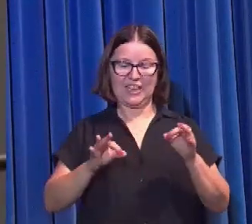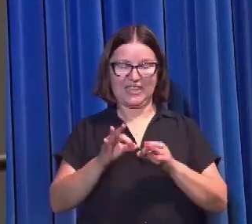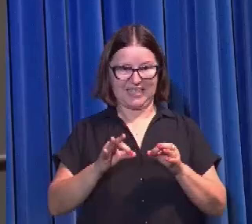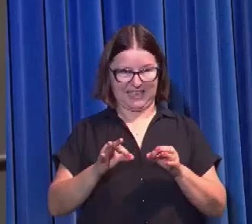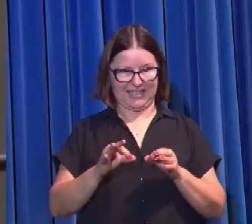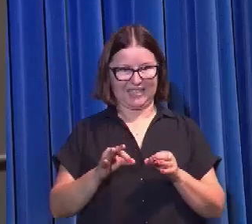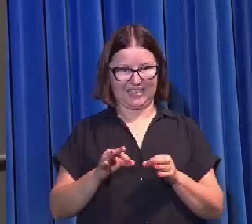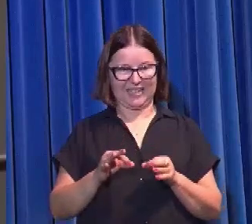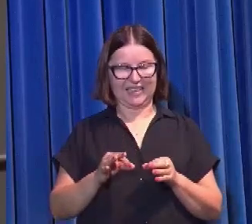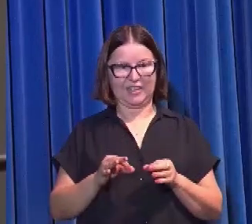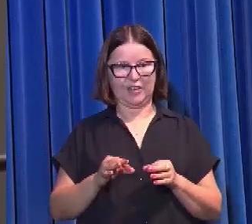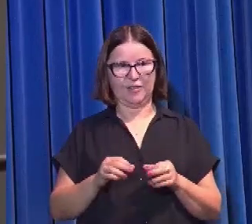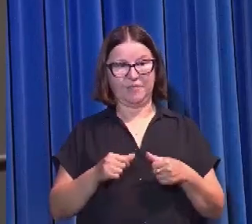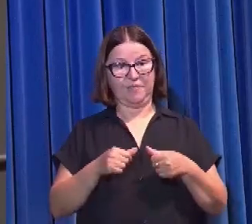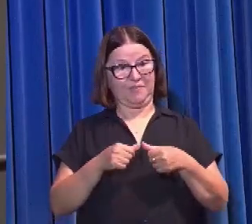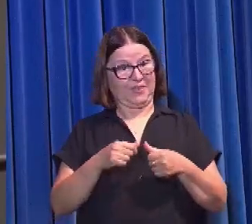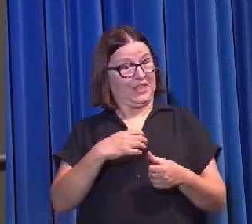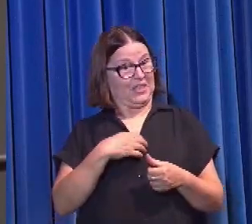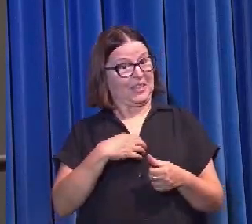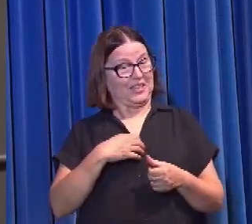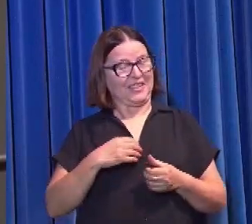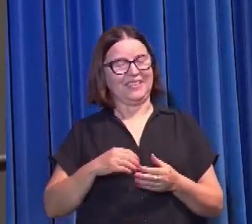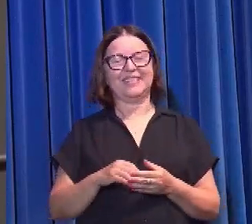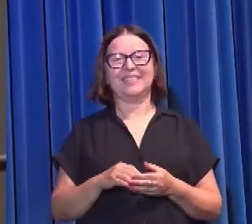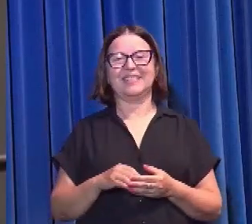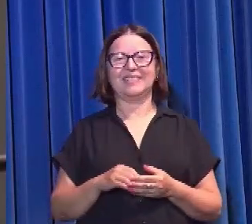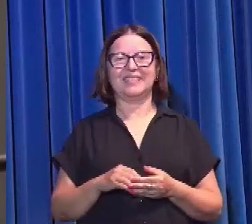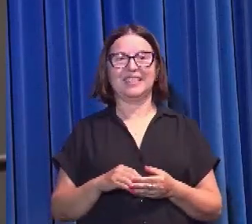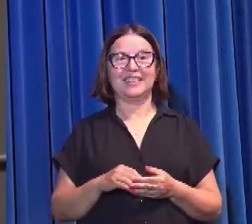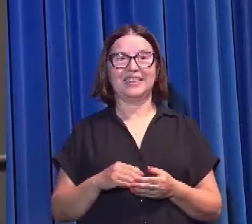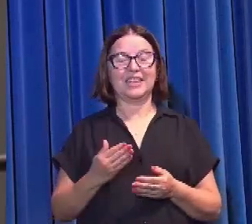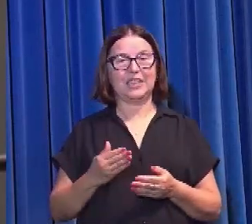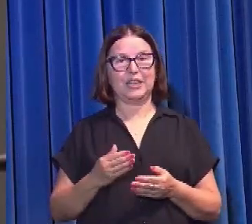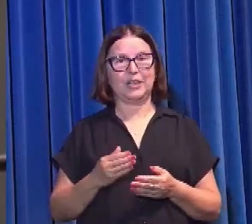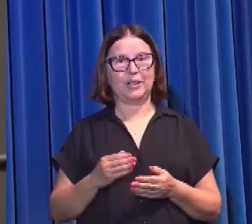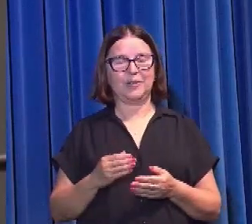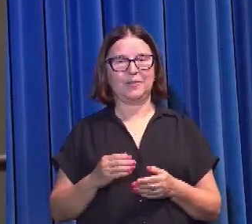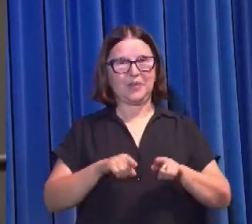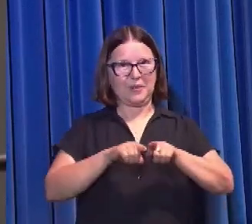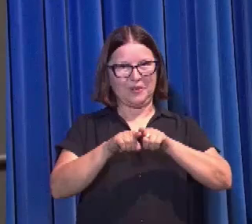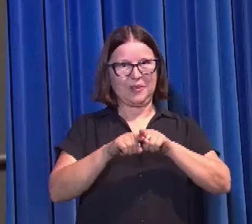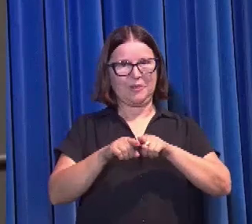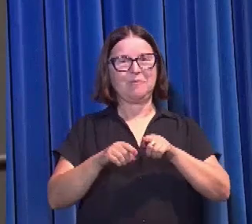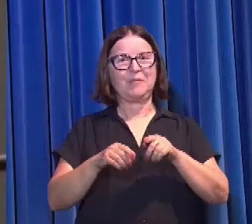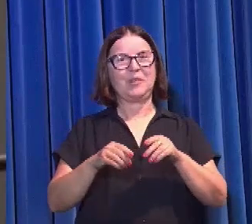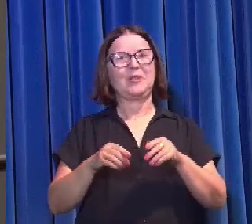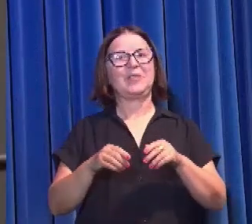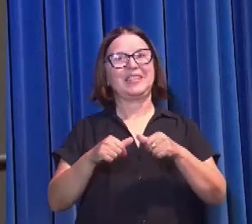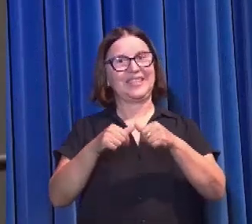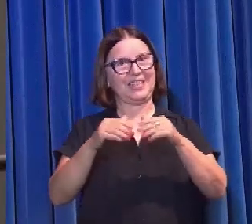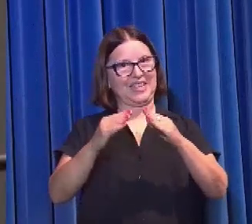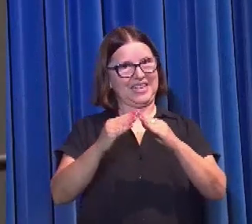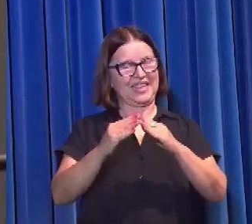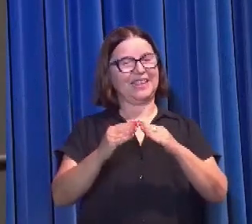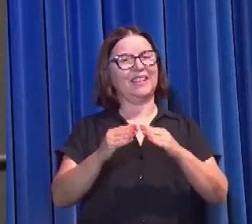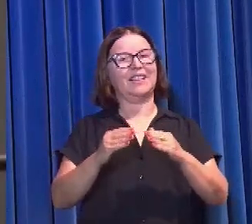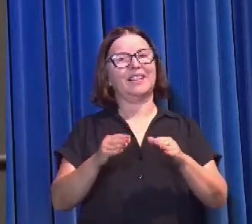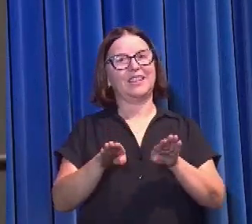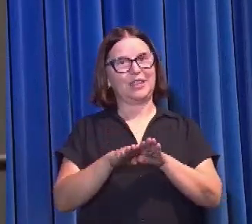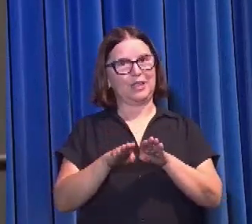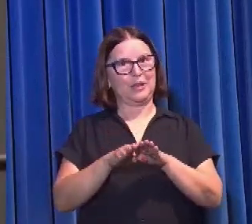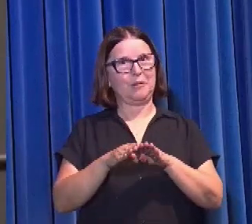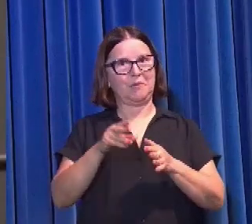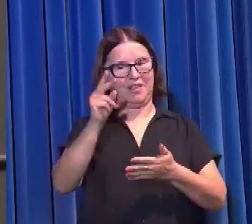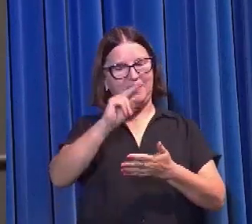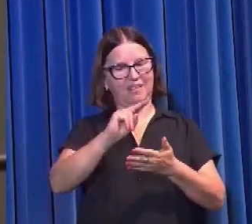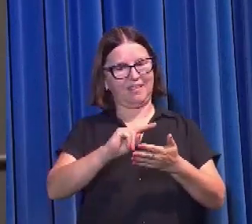Então, eu convido os irmãos, os que estiverem em casa também, a acompanhar a leitura do texto, Efésios capítulo